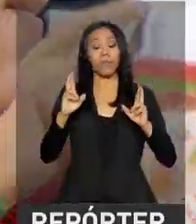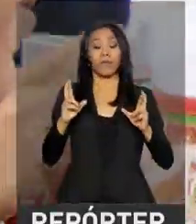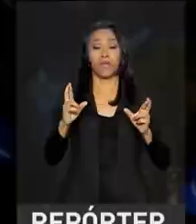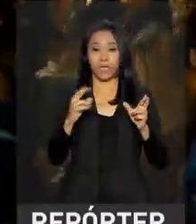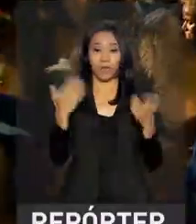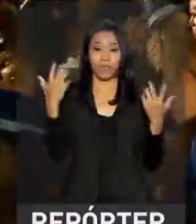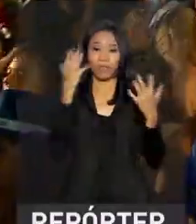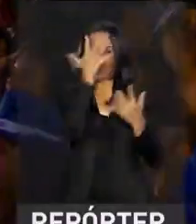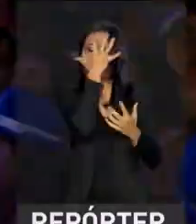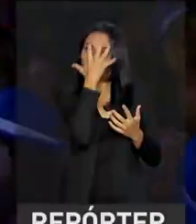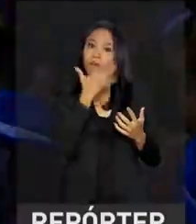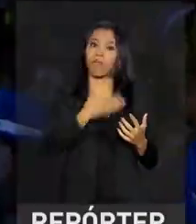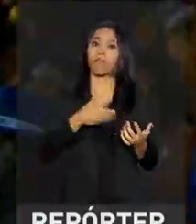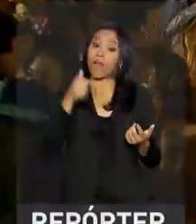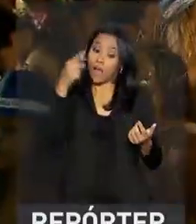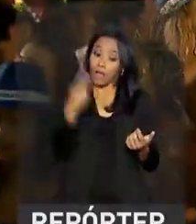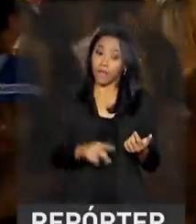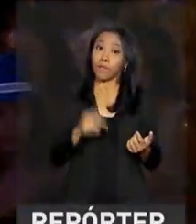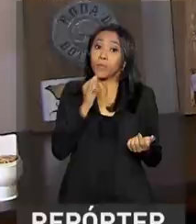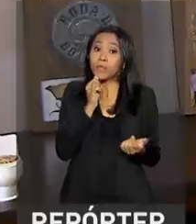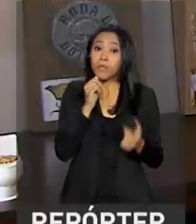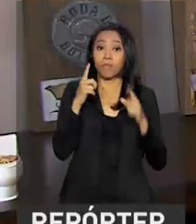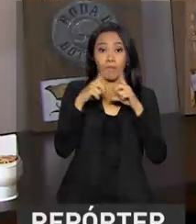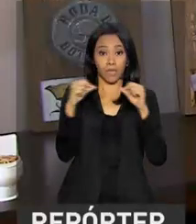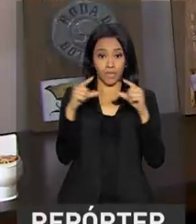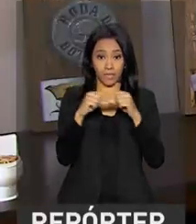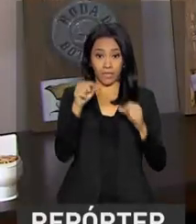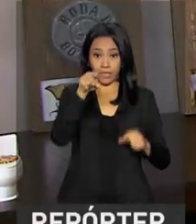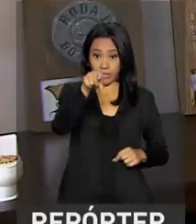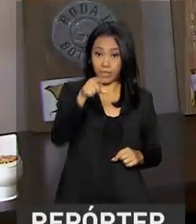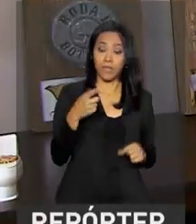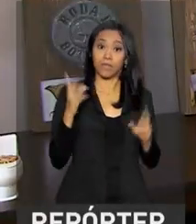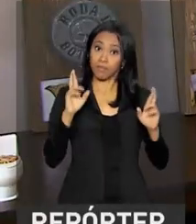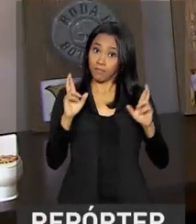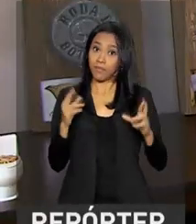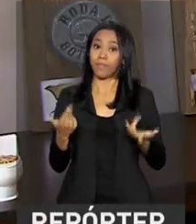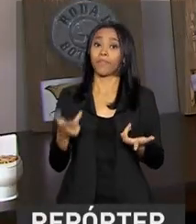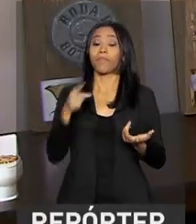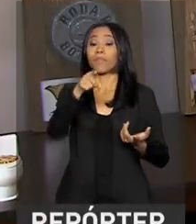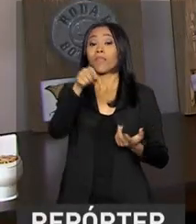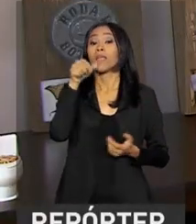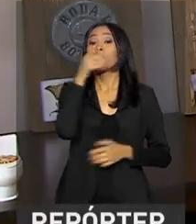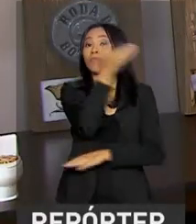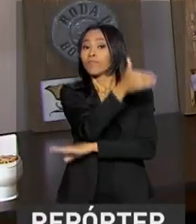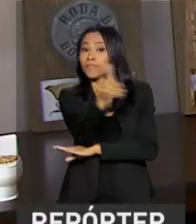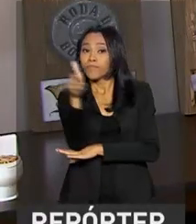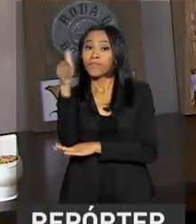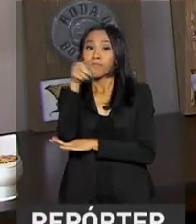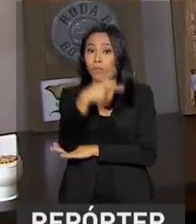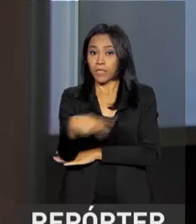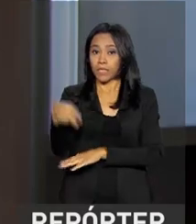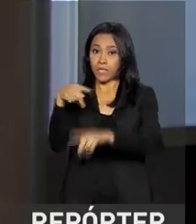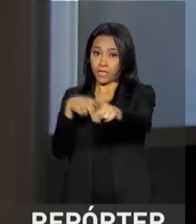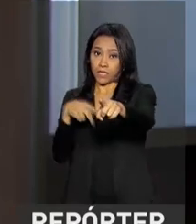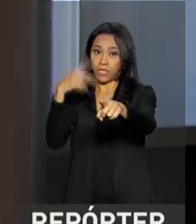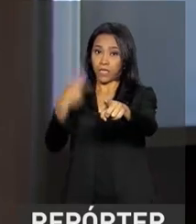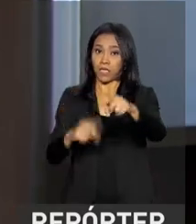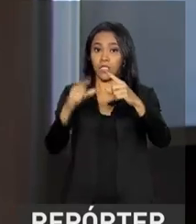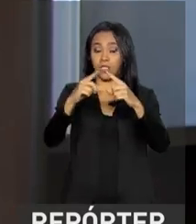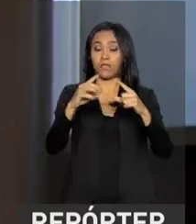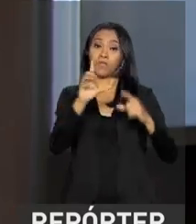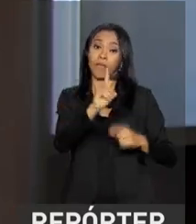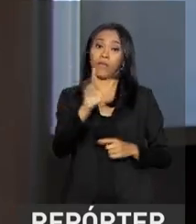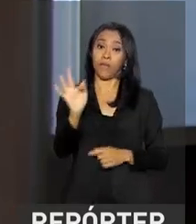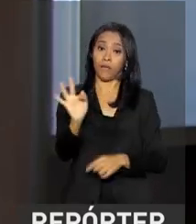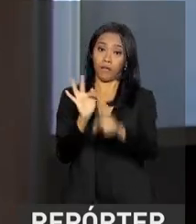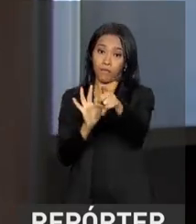este ano brasília é uma delas segundo o presidente do sindicato dos hotéis bares e restaurantes do distrito federal